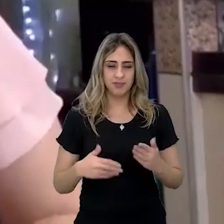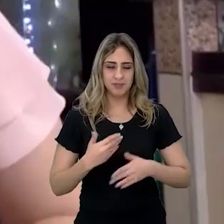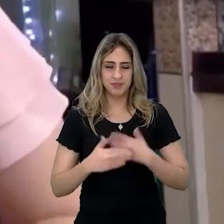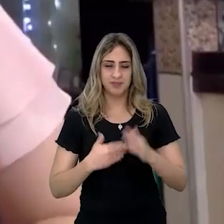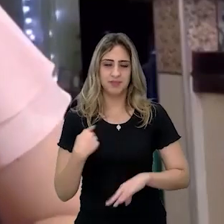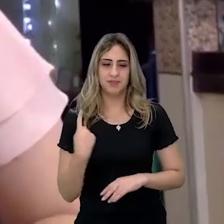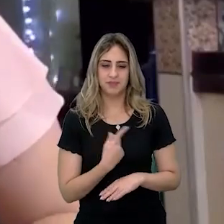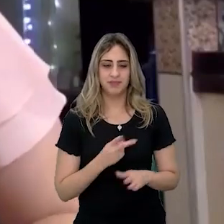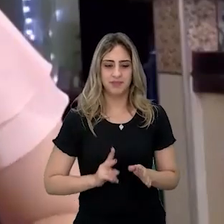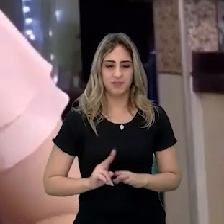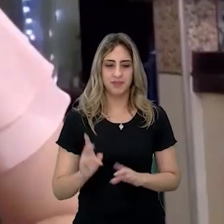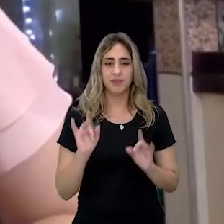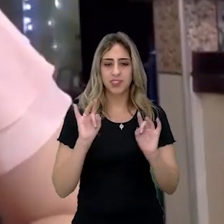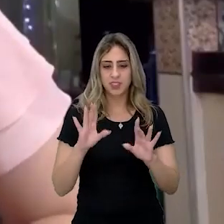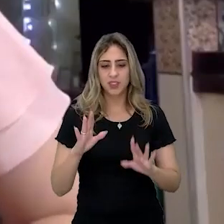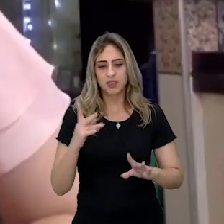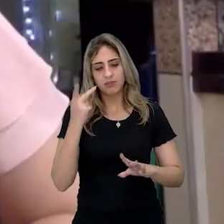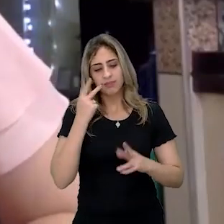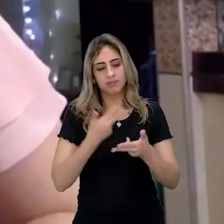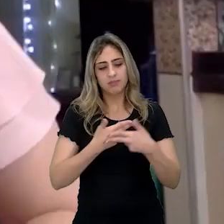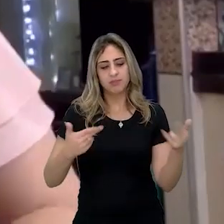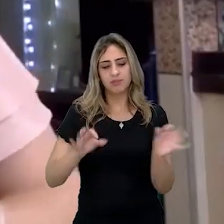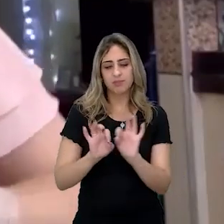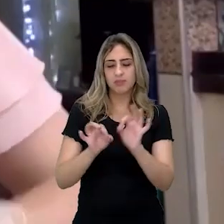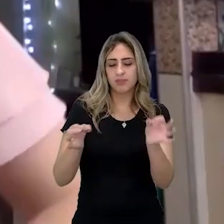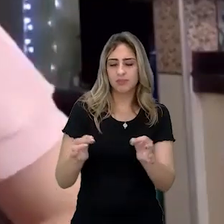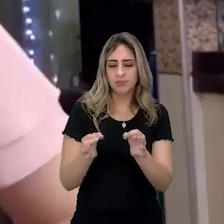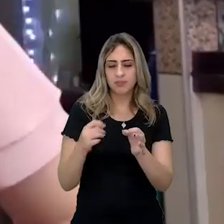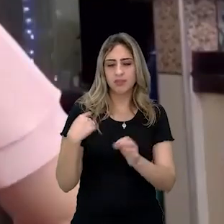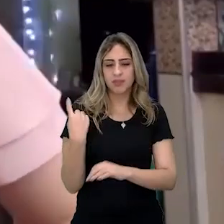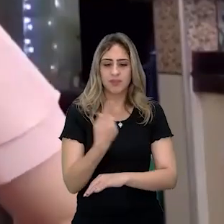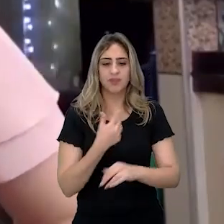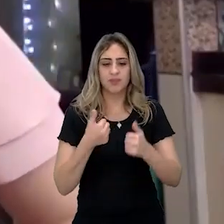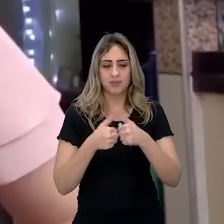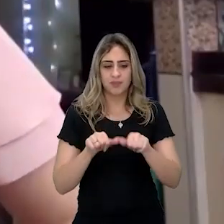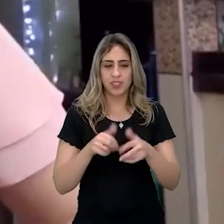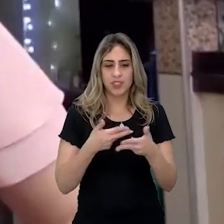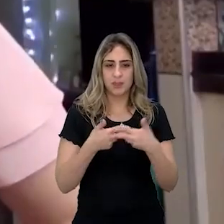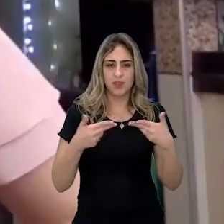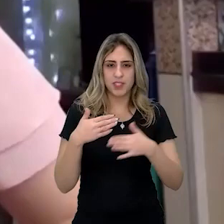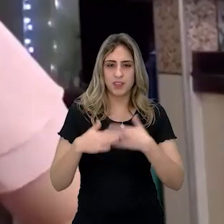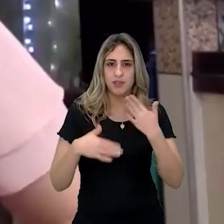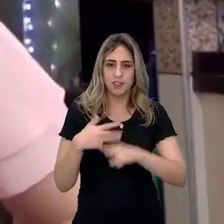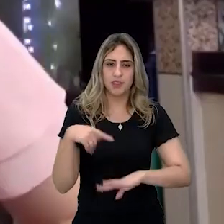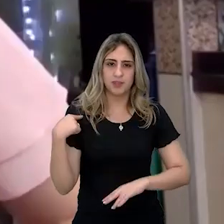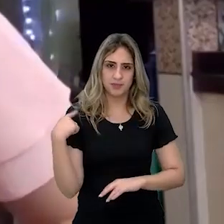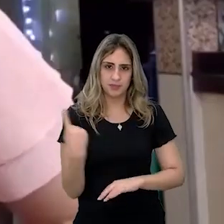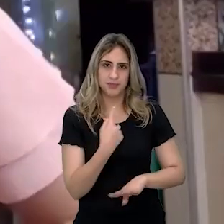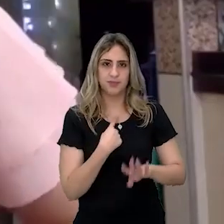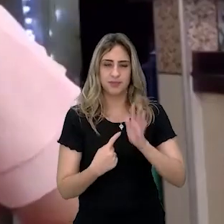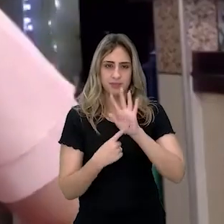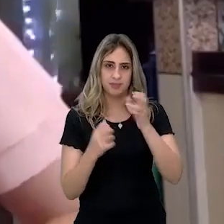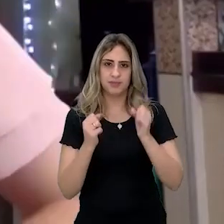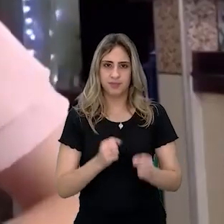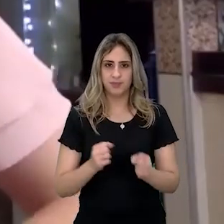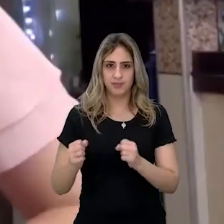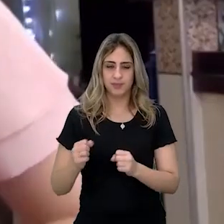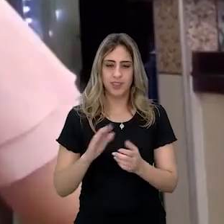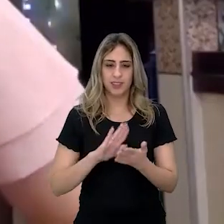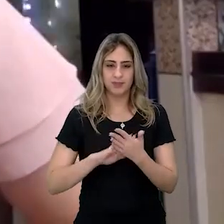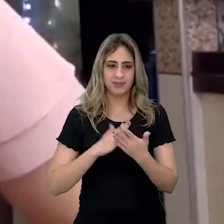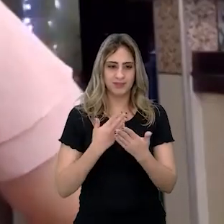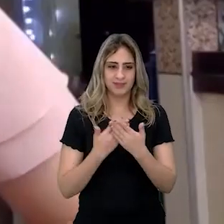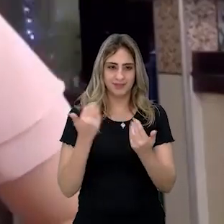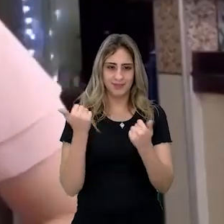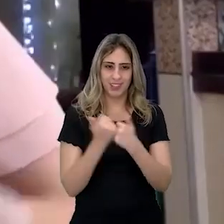João também só trazem coisas assim que a gente fica, nossa, eu vou ter que usar, né?